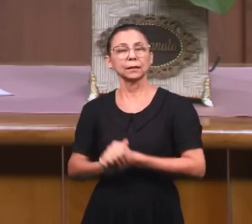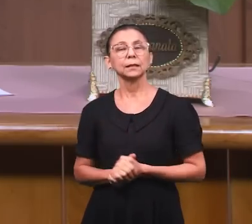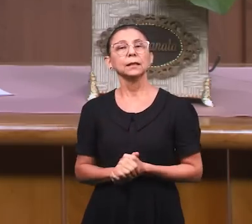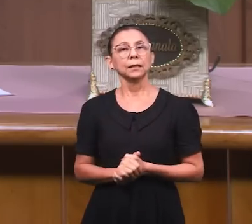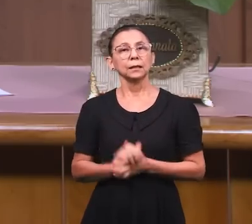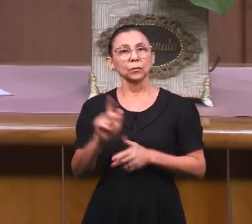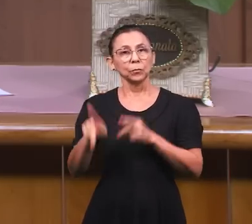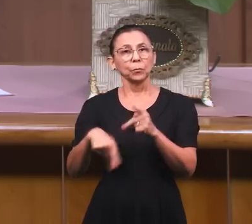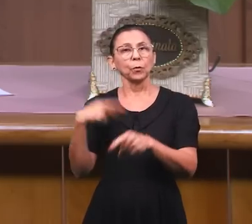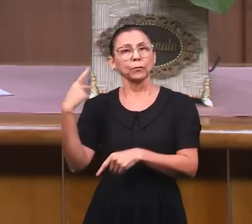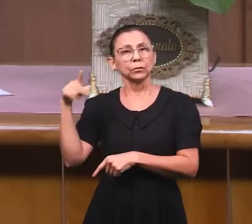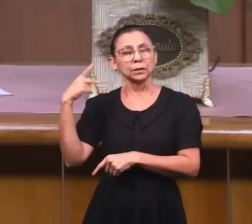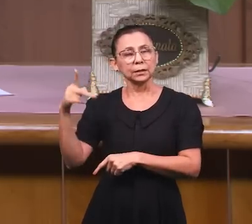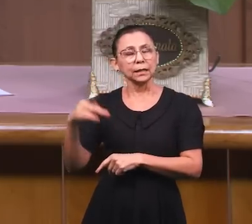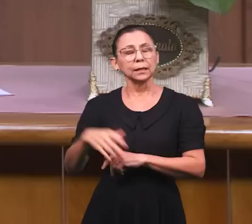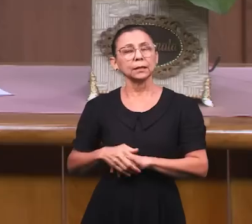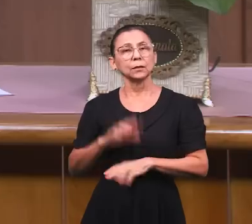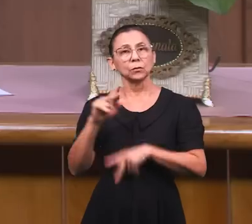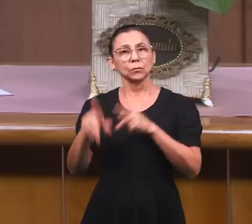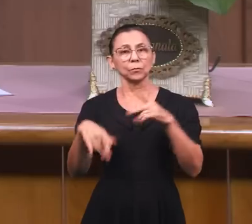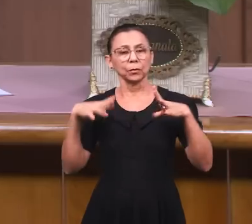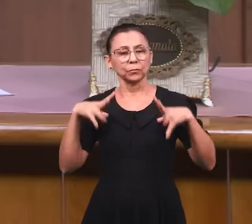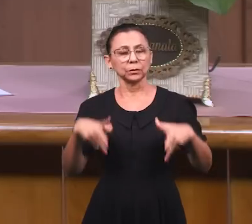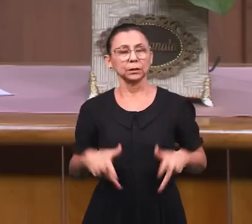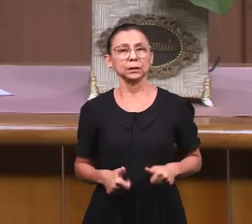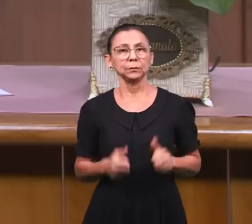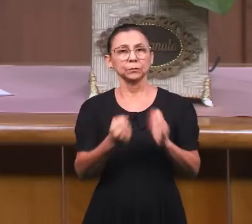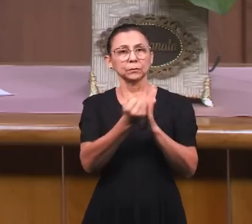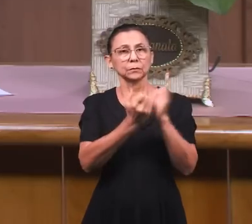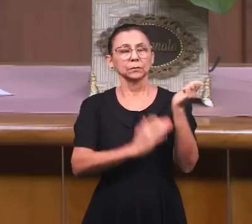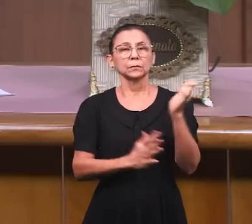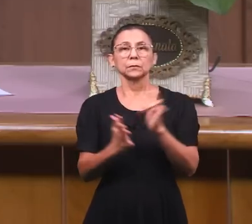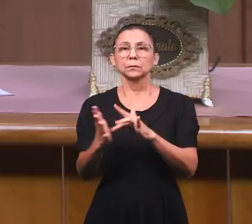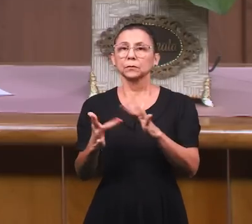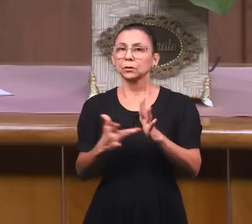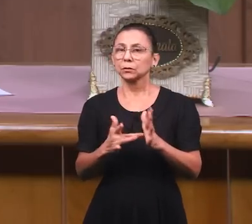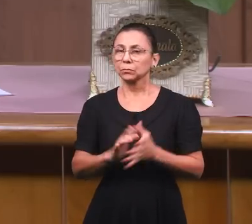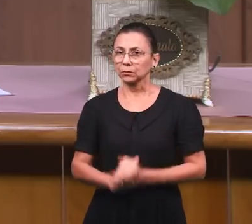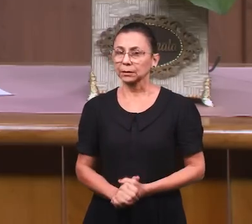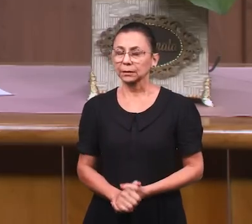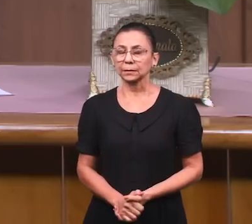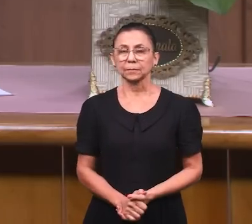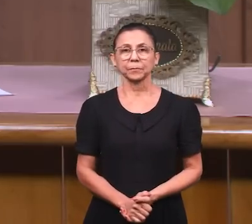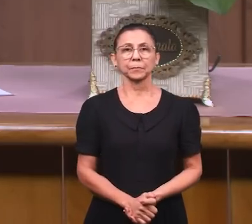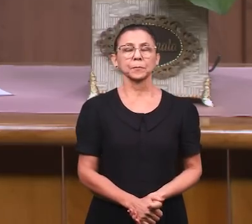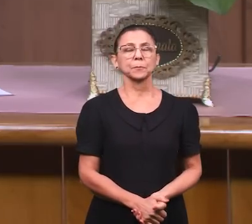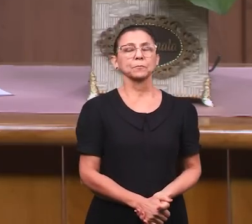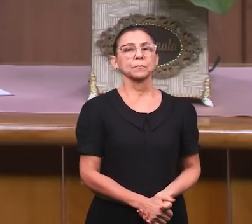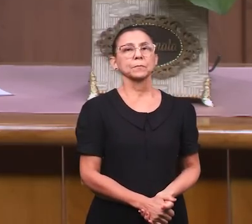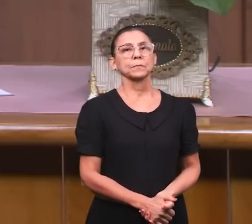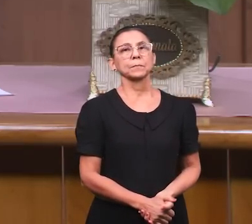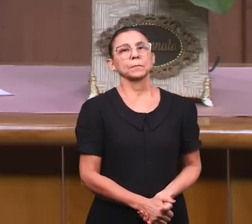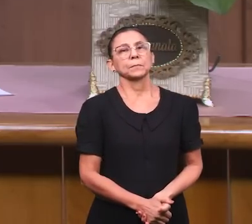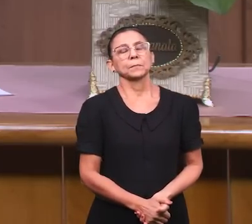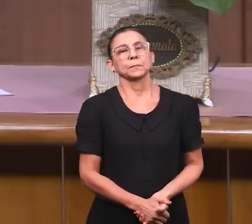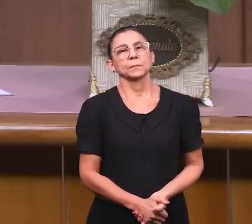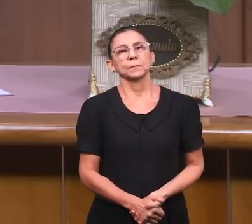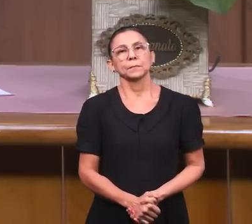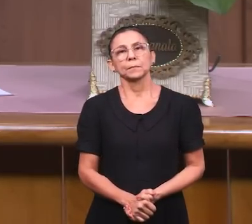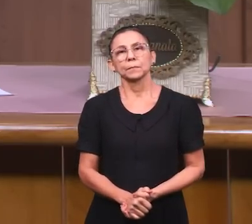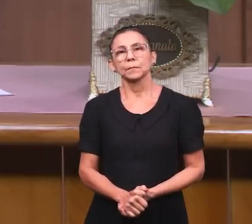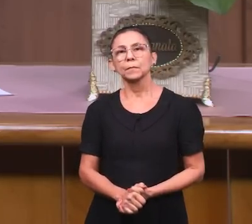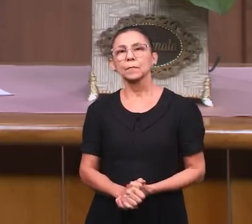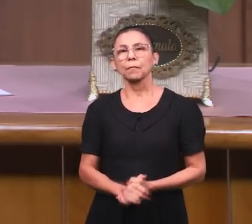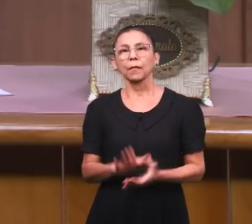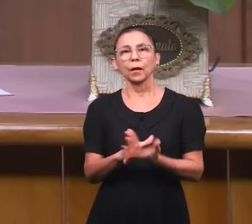sua igreja, para levar um povo remido e lavado pelo sangue de Jesus. Quando Paulo fala assim, acerca